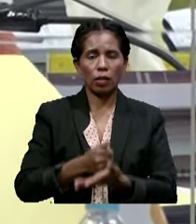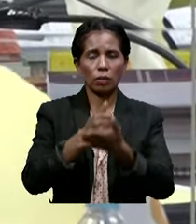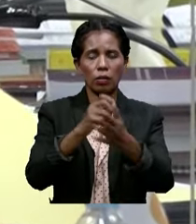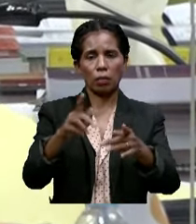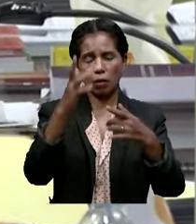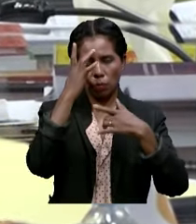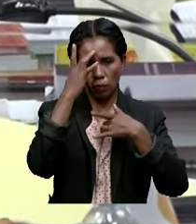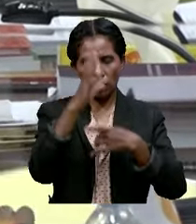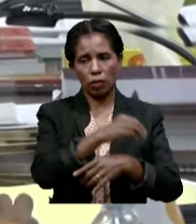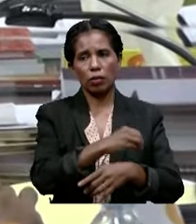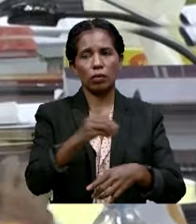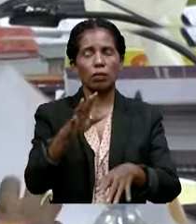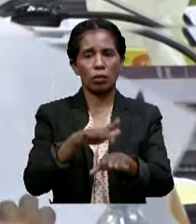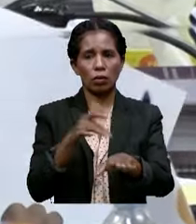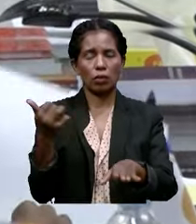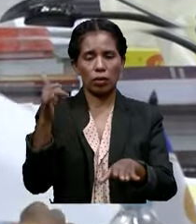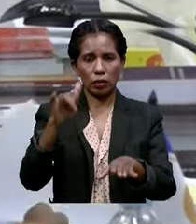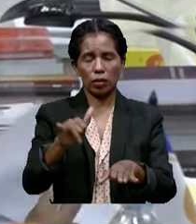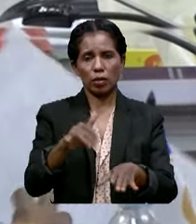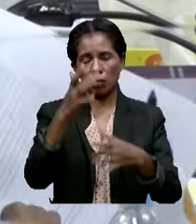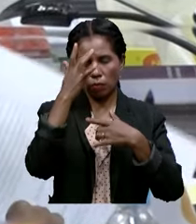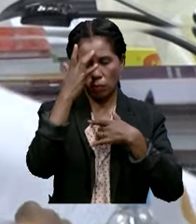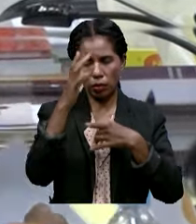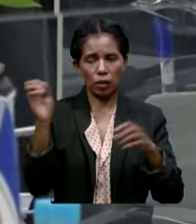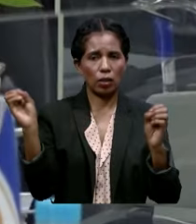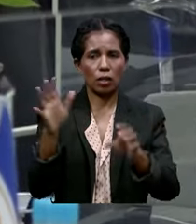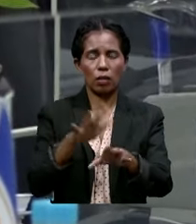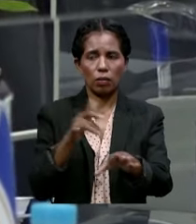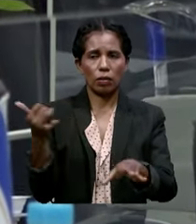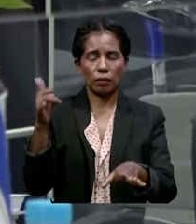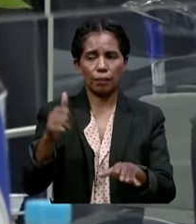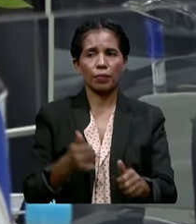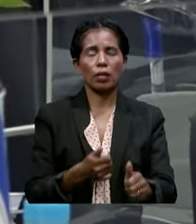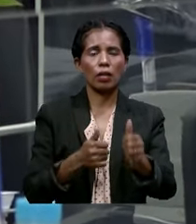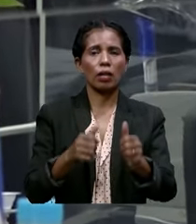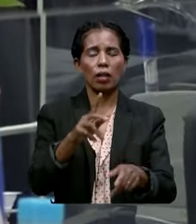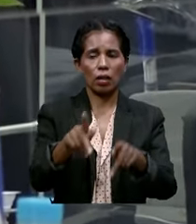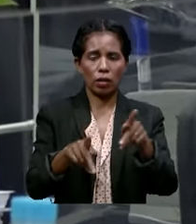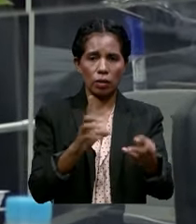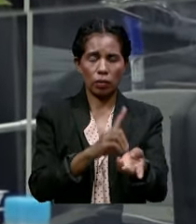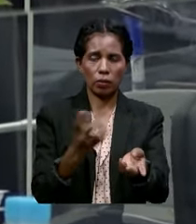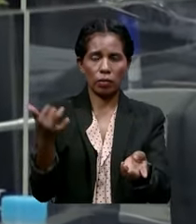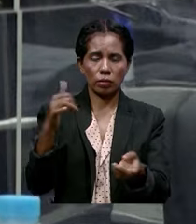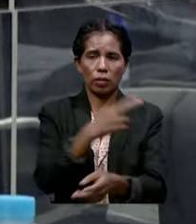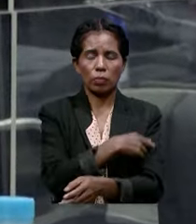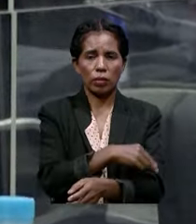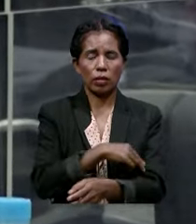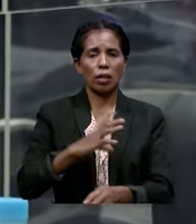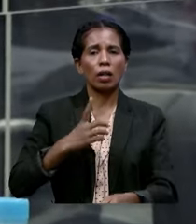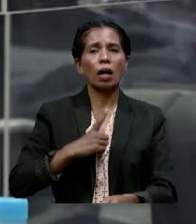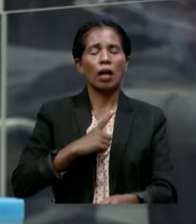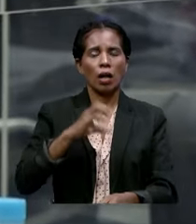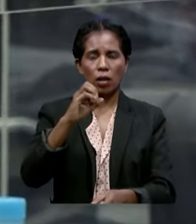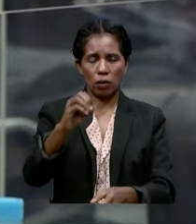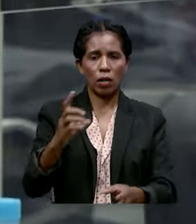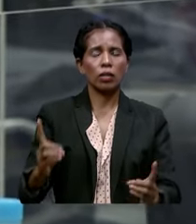paciente homoras contagioso no paciente homoras la contagioso. Tir Gorumali, pessoal saúde sire e Centro Saúde Laclo a soro dificuldade